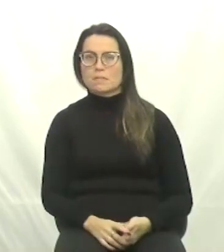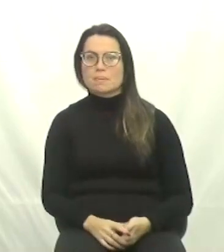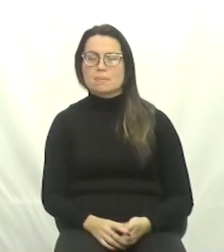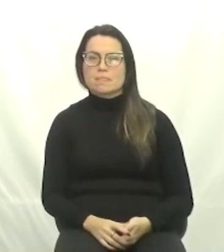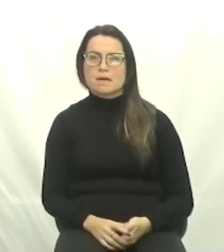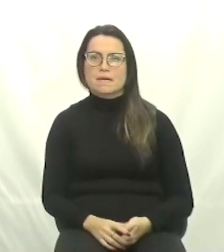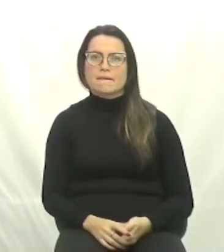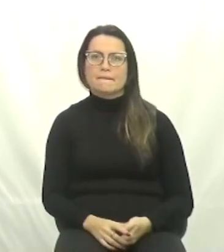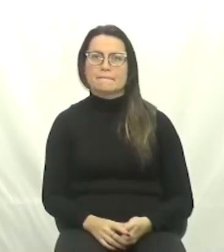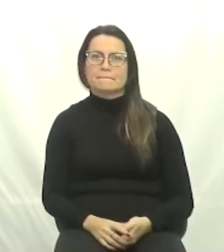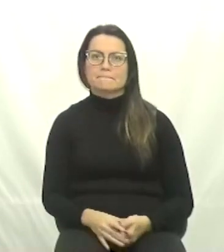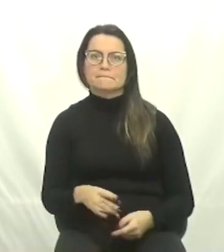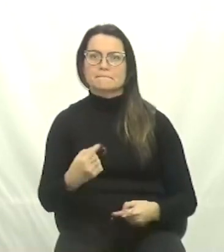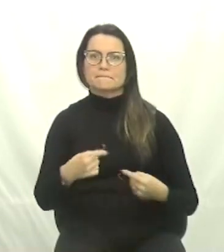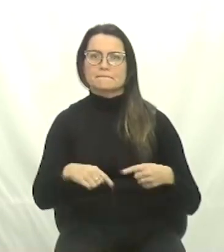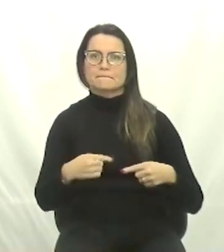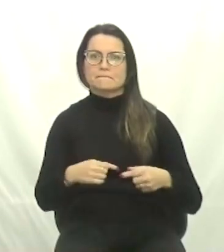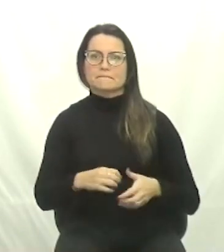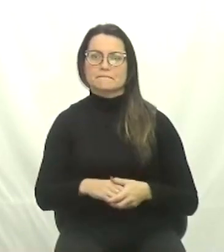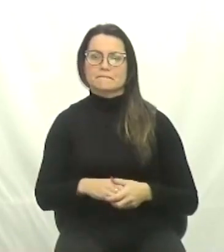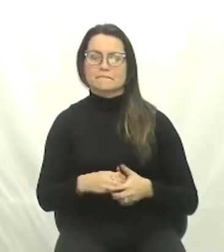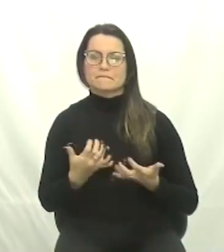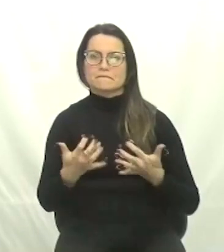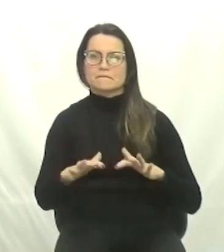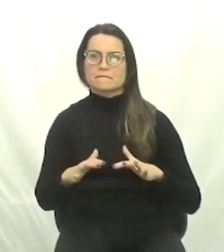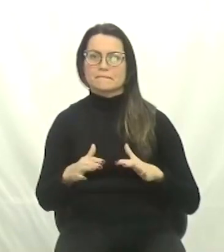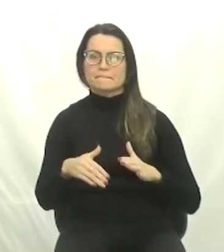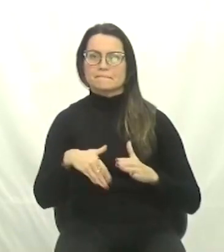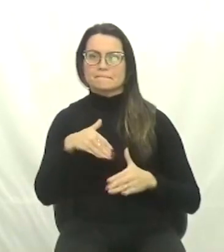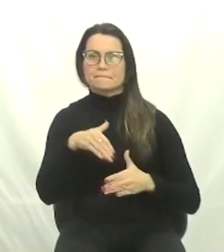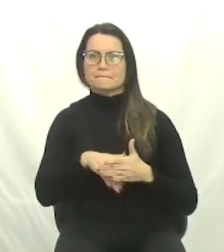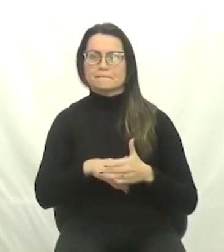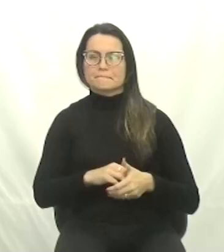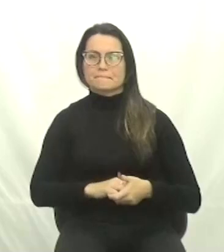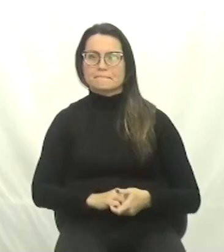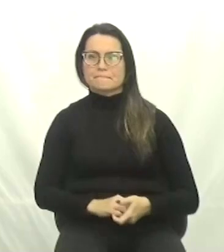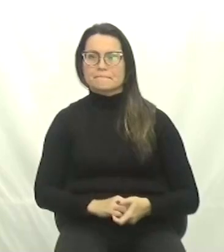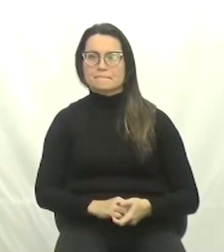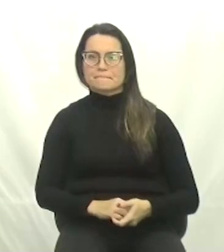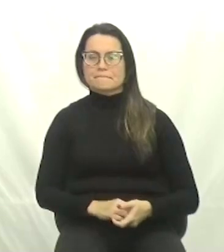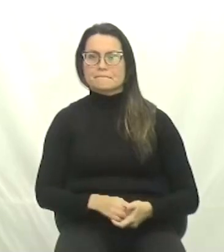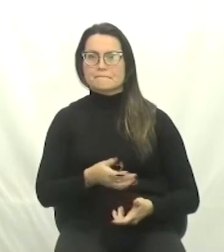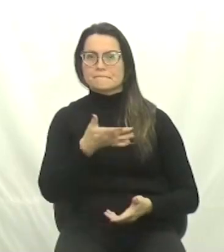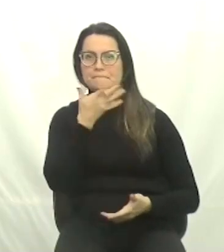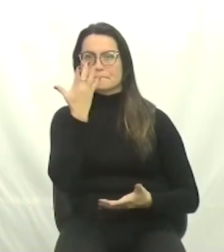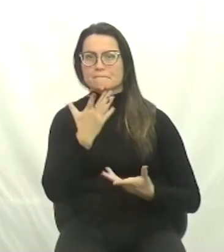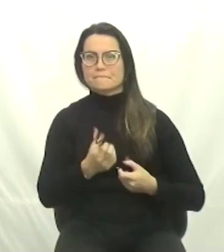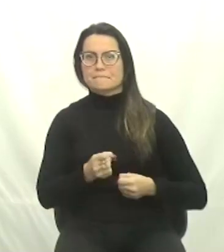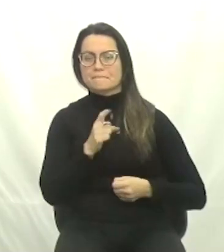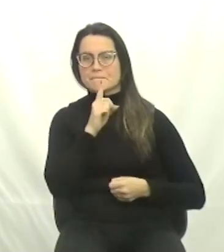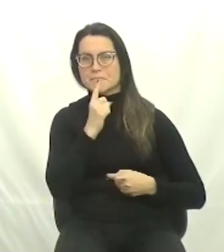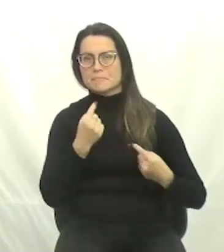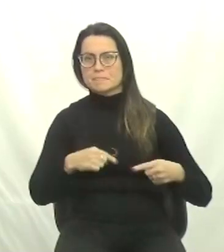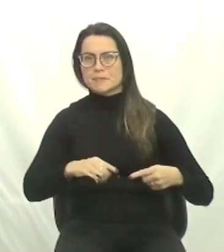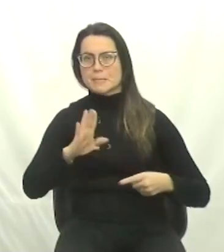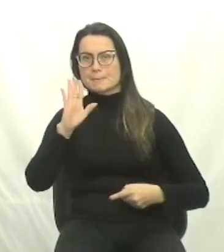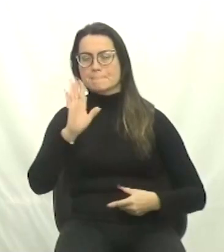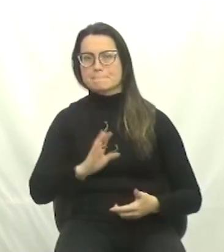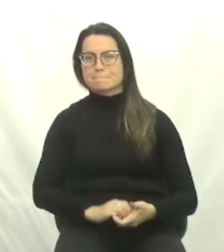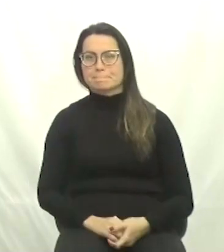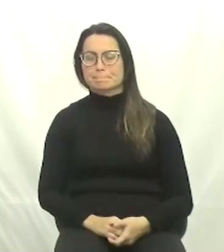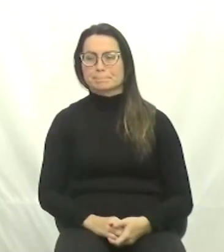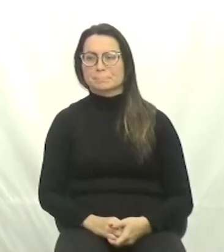Requerimento continua em discussão. Não havendo quem queira discutir, requerimento está em votação. Os favoráveis permaneçam como estão, os contrários